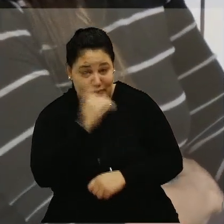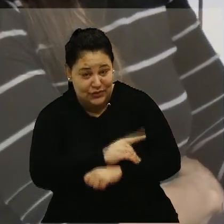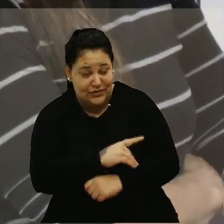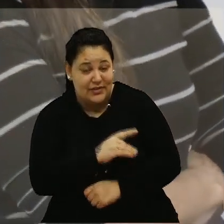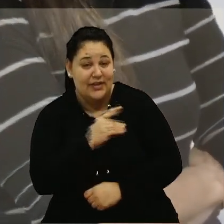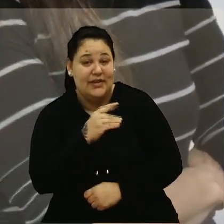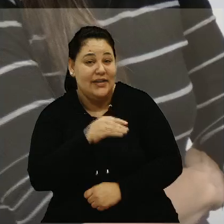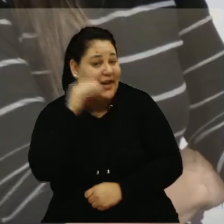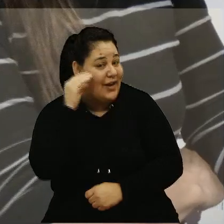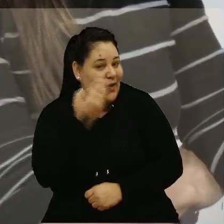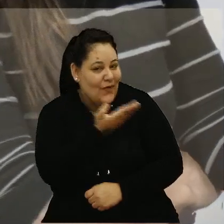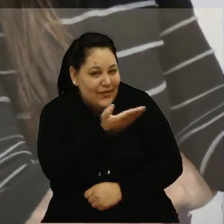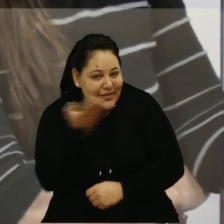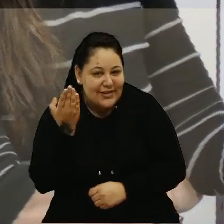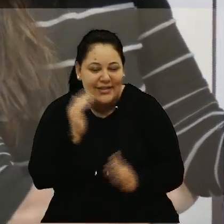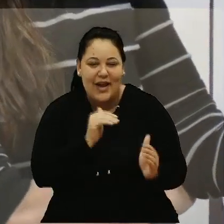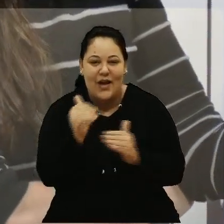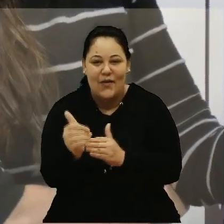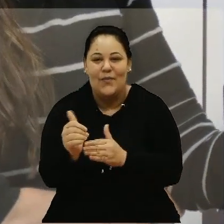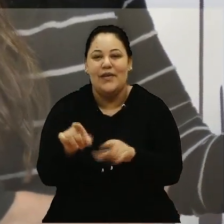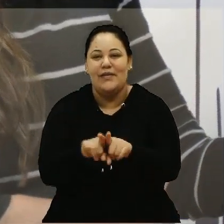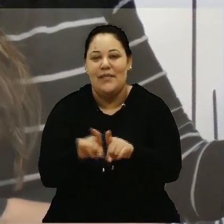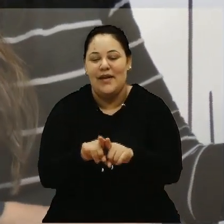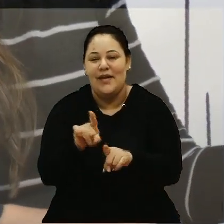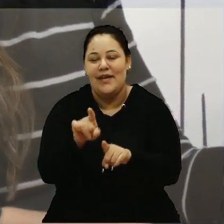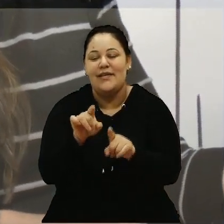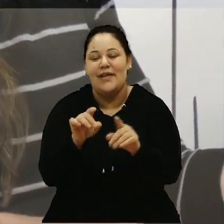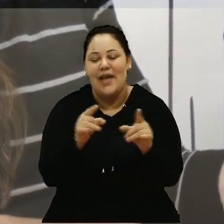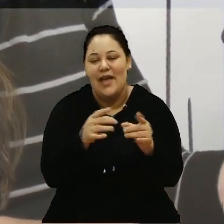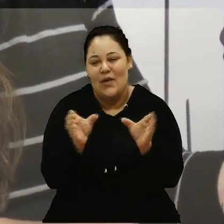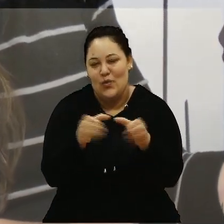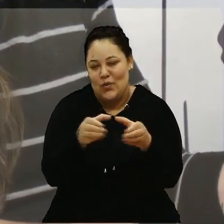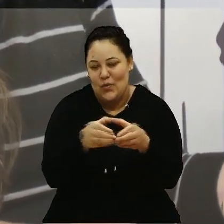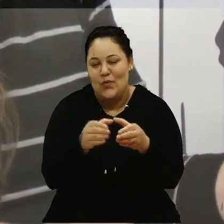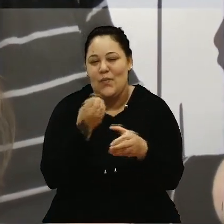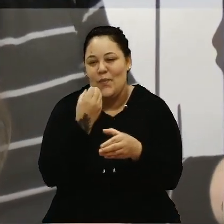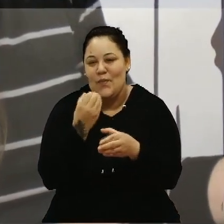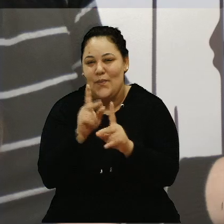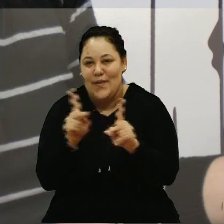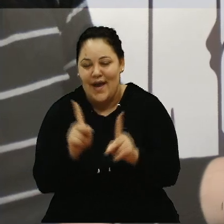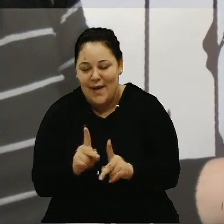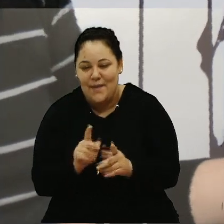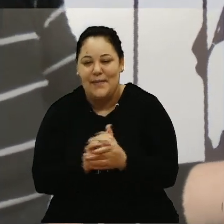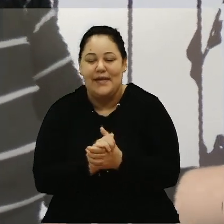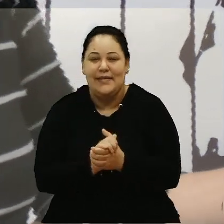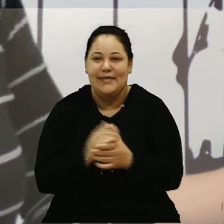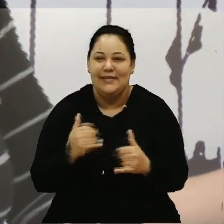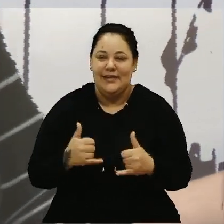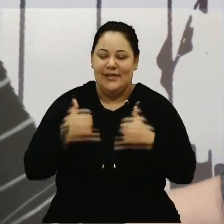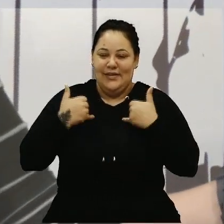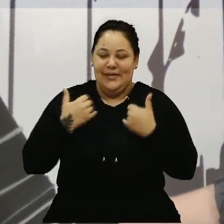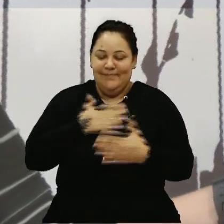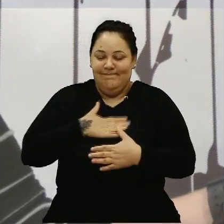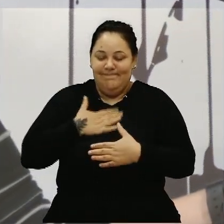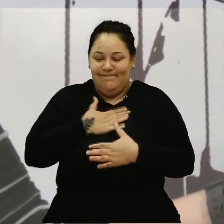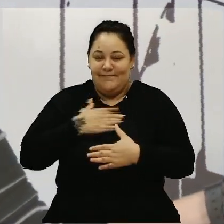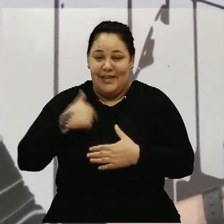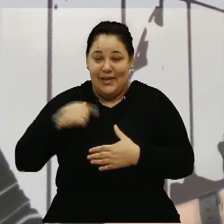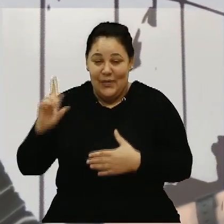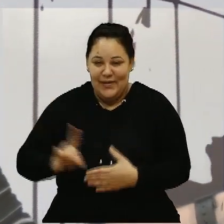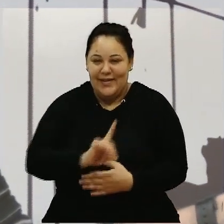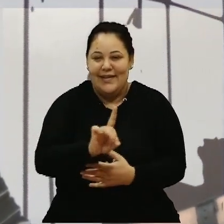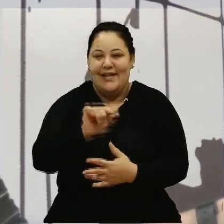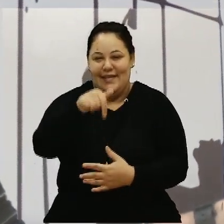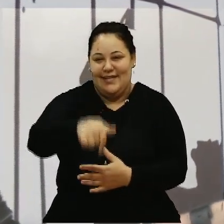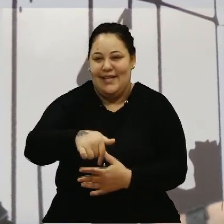Bom dia a todos que nos assistem. Sim, foi a cooperativa Paz e Bem. Me encheu de orgulho quando eu entrei lá e